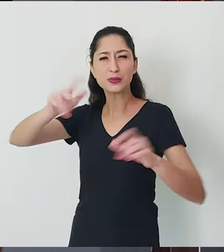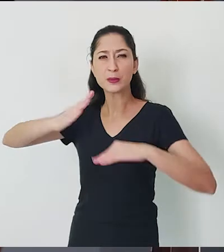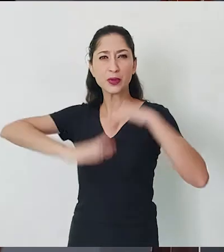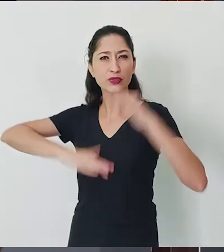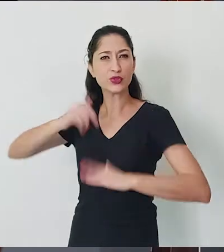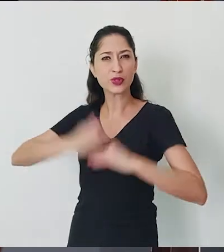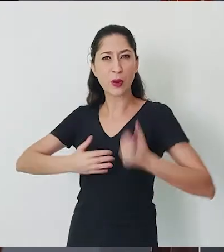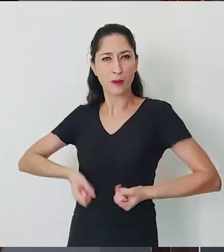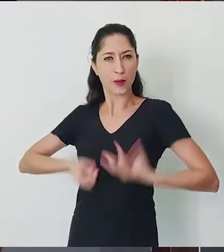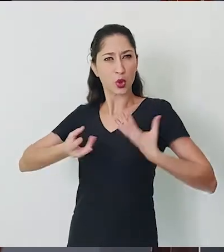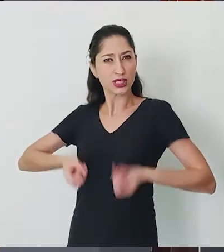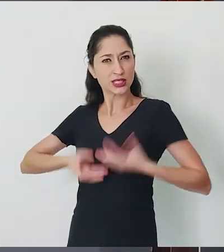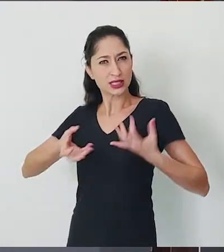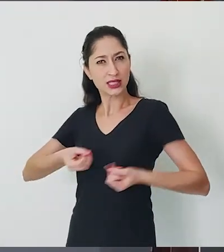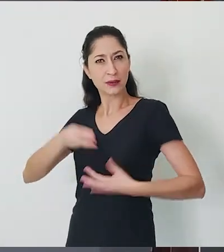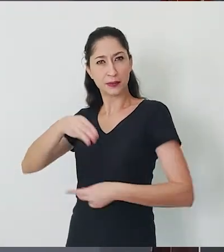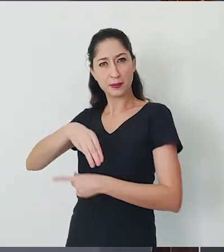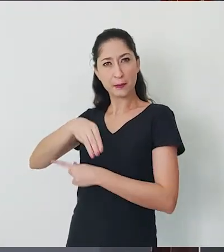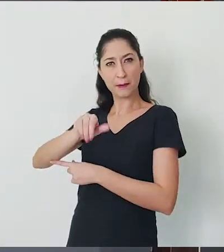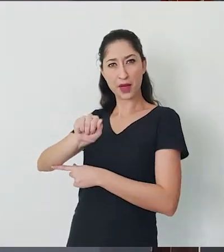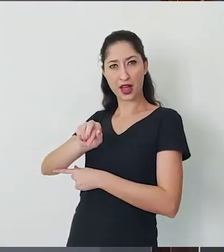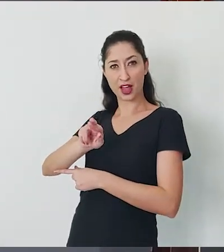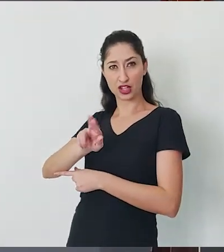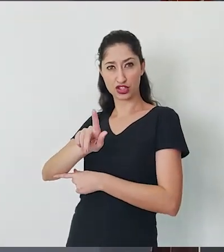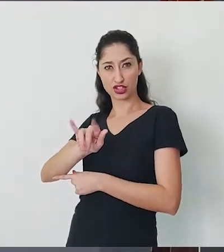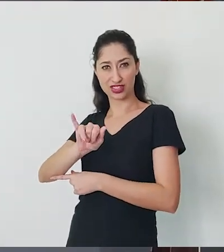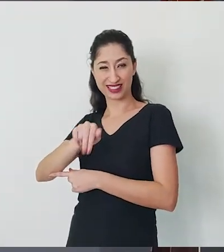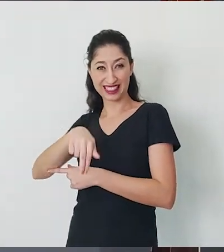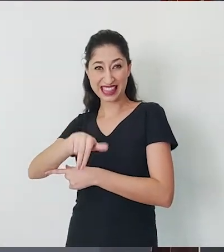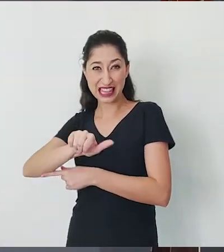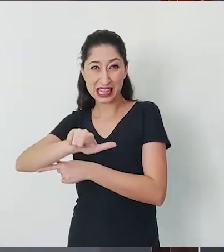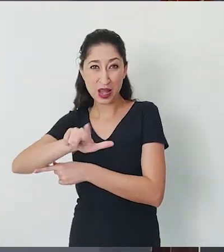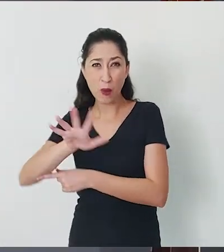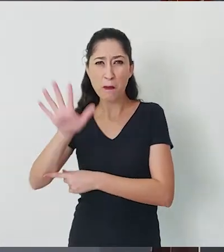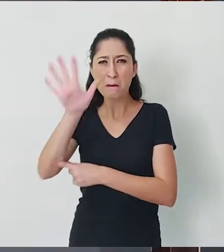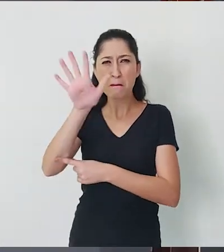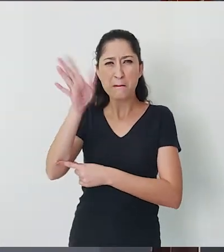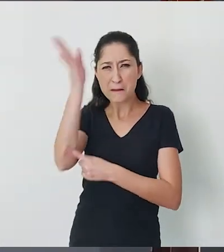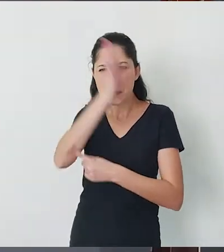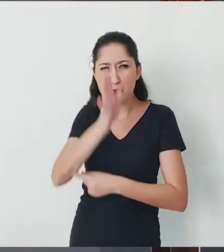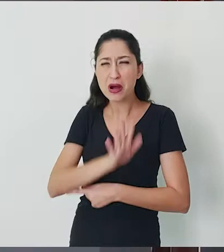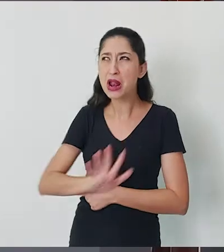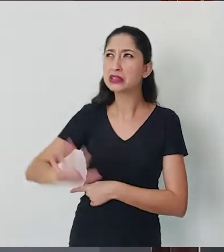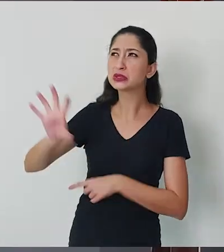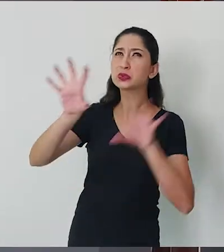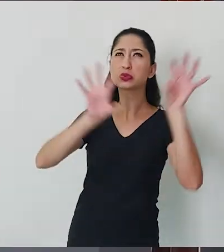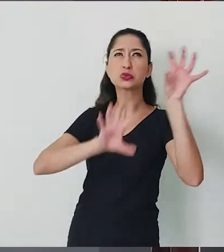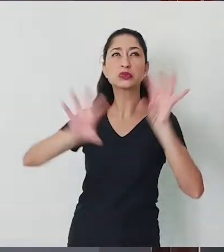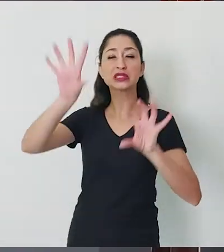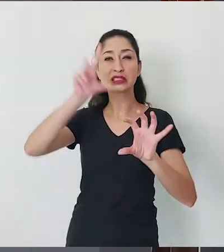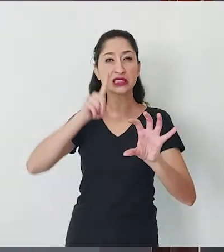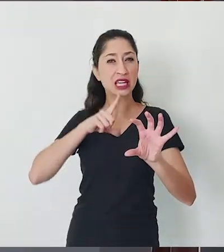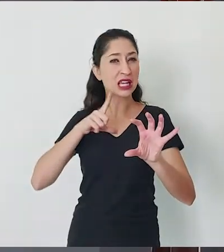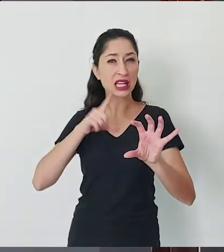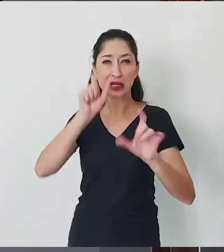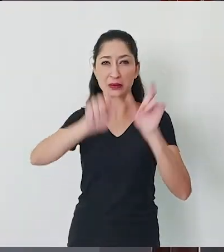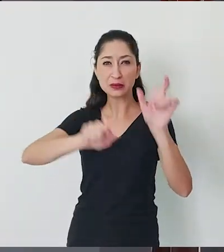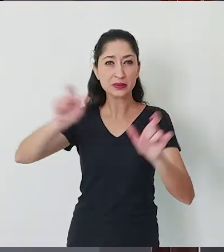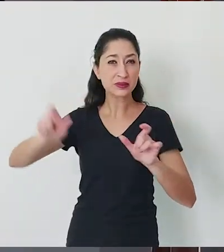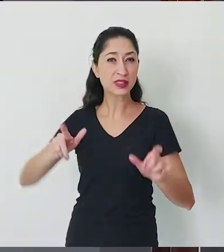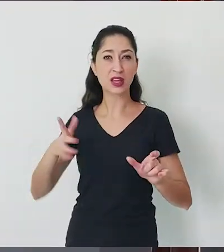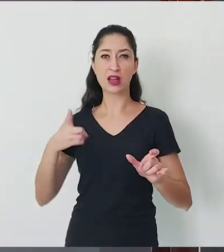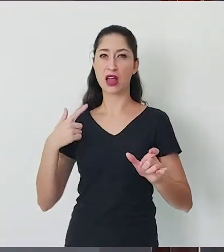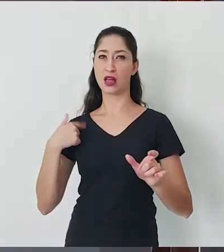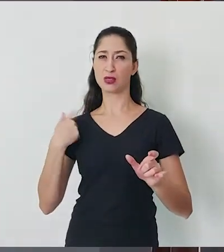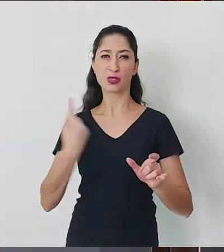poetas marginais no Brasil inteiro. Então, a gente está aqui hoje, certo? Psicografando a nossa